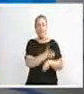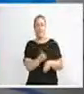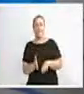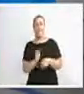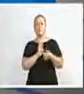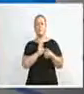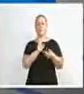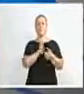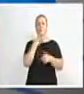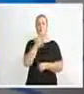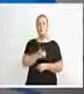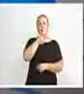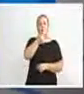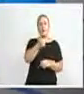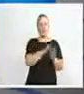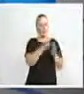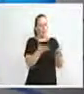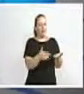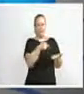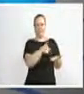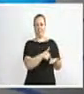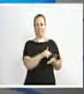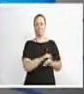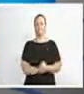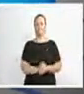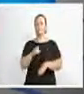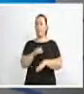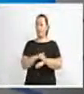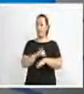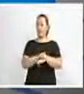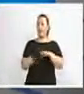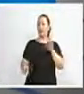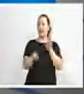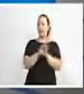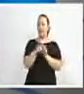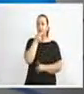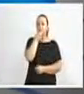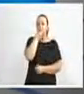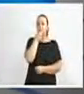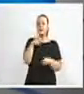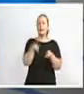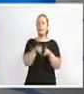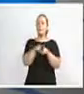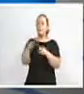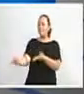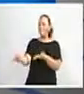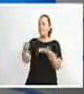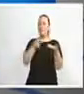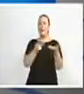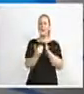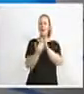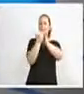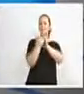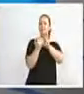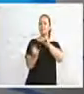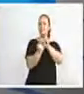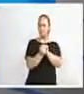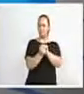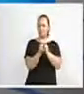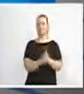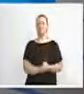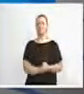o cardápio. O autor da lei, vereador Aldemar Becker, também foi convidado a prestigiar o lanche oferecido aos membros da